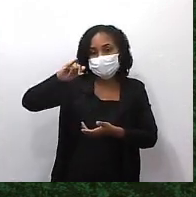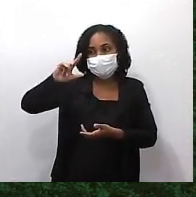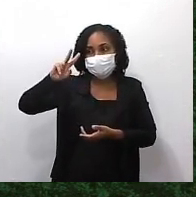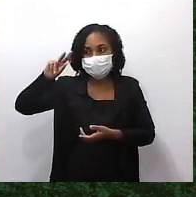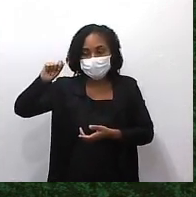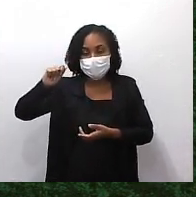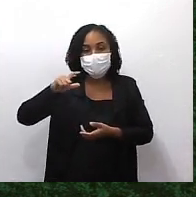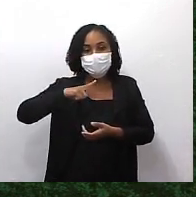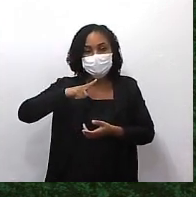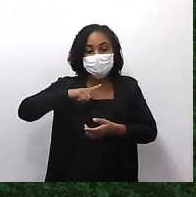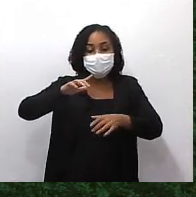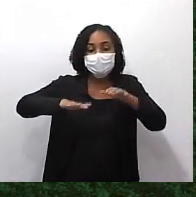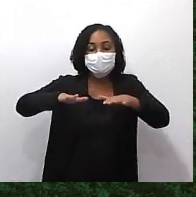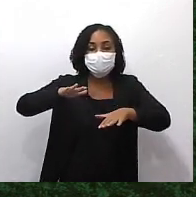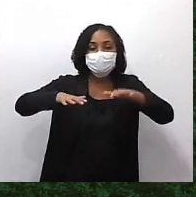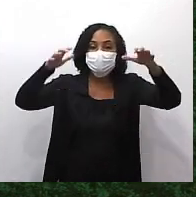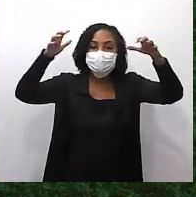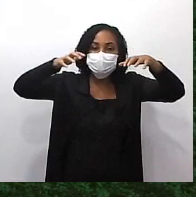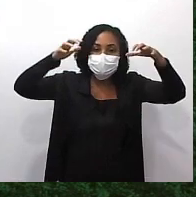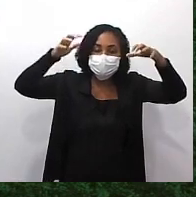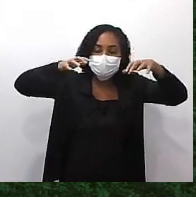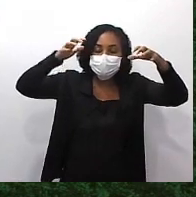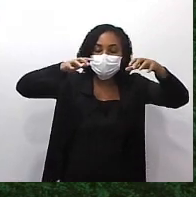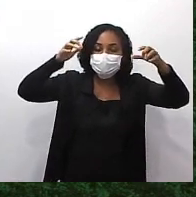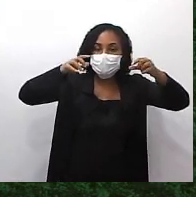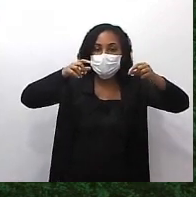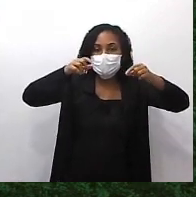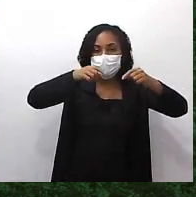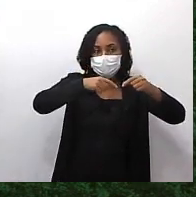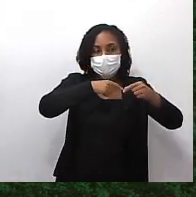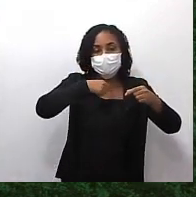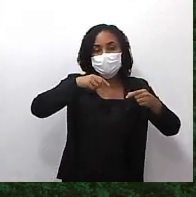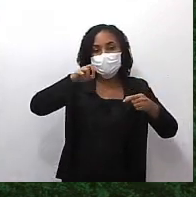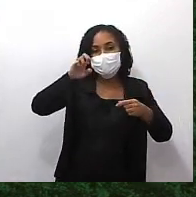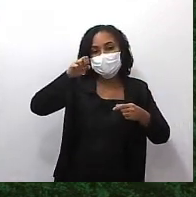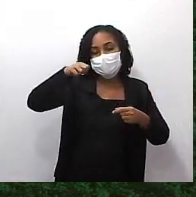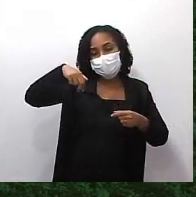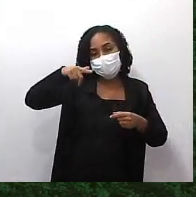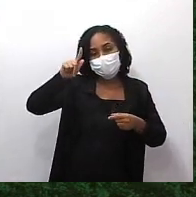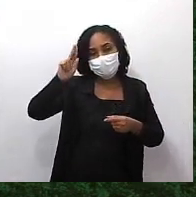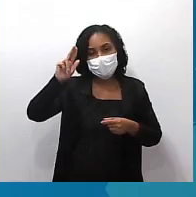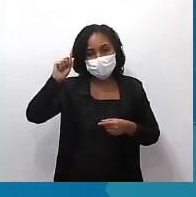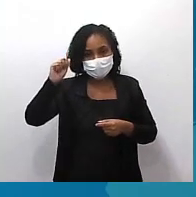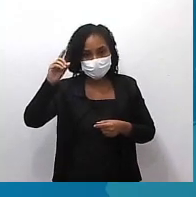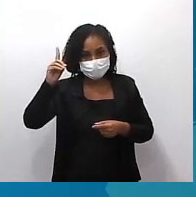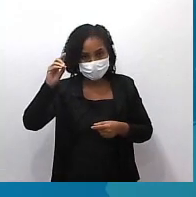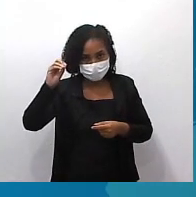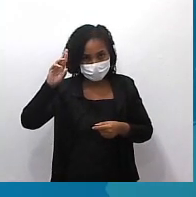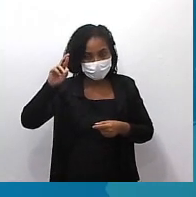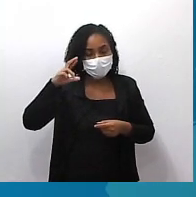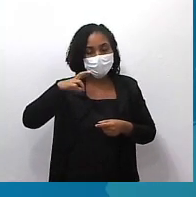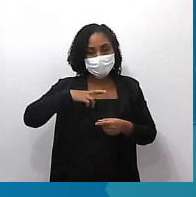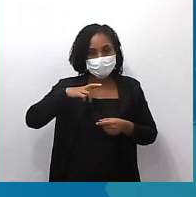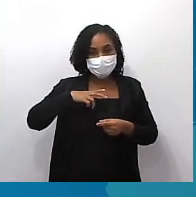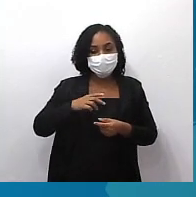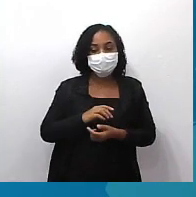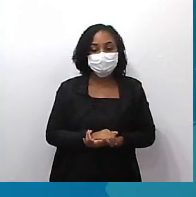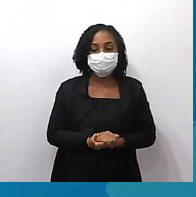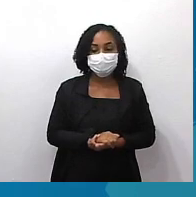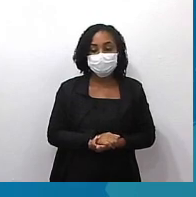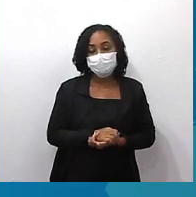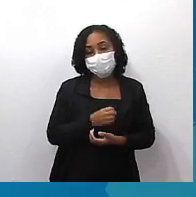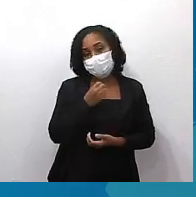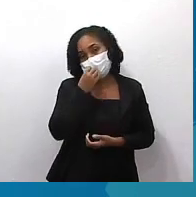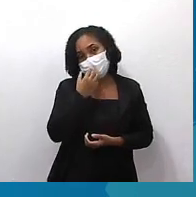grande quantidade de chuva que acontece na linha do Equador, sobretudo em virtude da zona convergência intertropical.